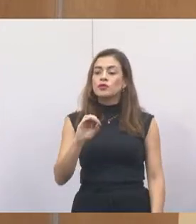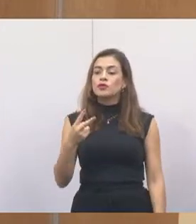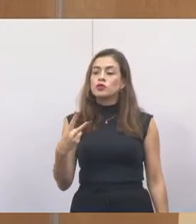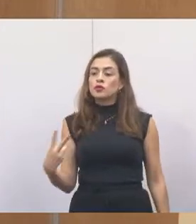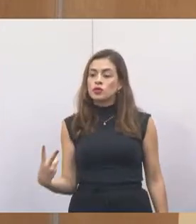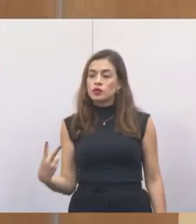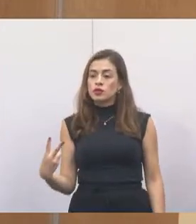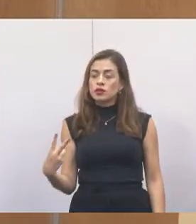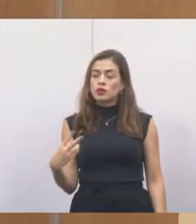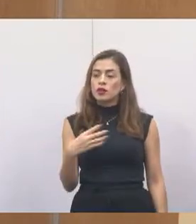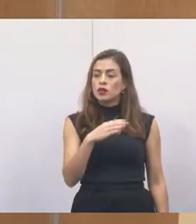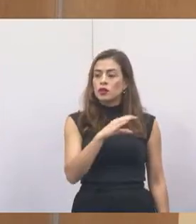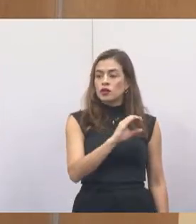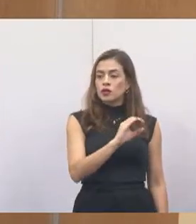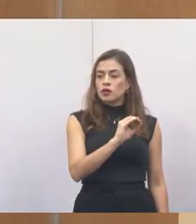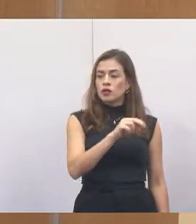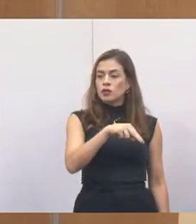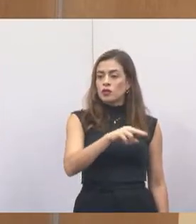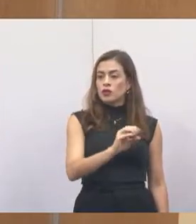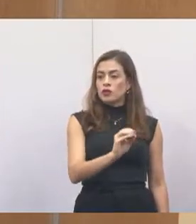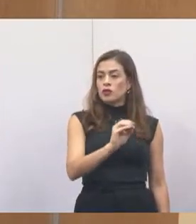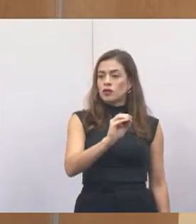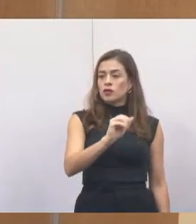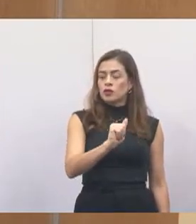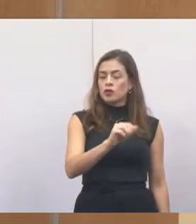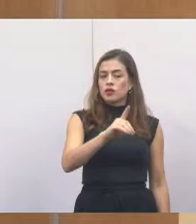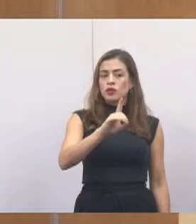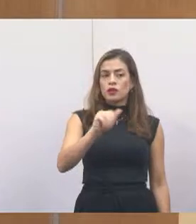Do CONANDA. Parágrafo único.